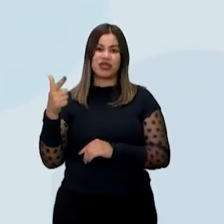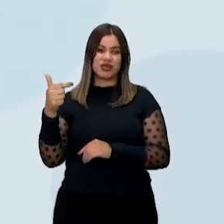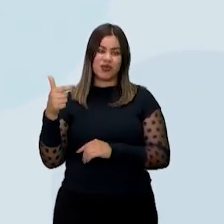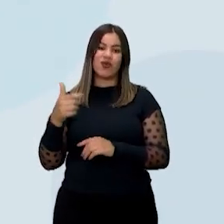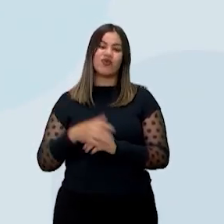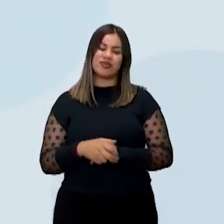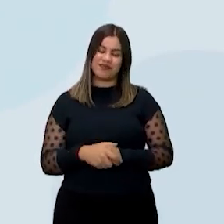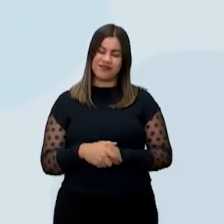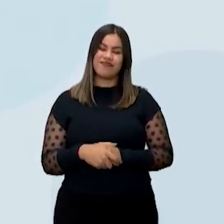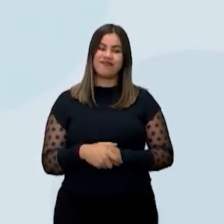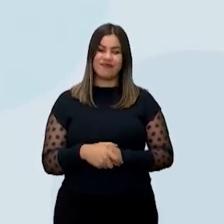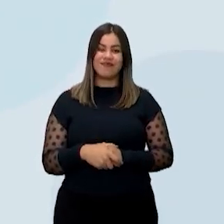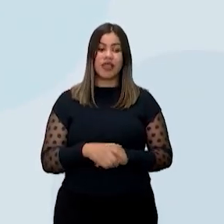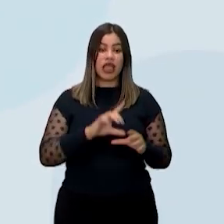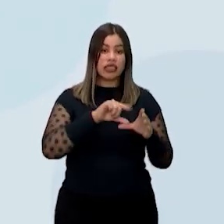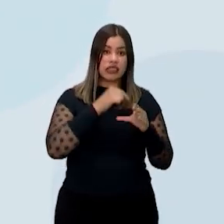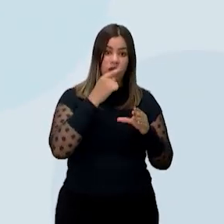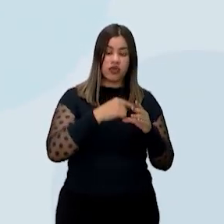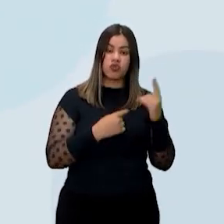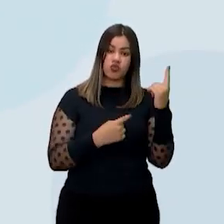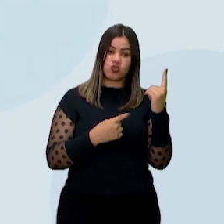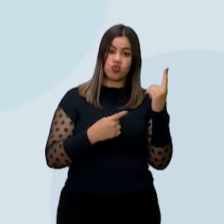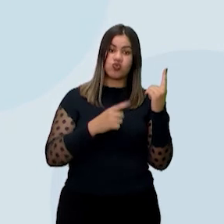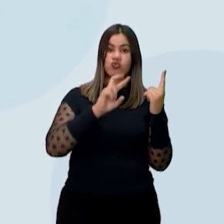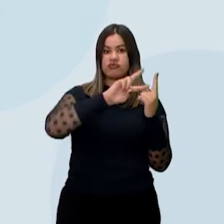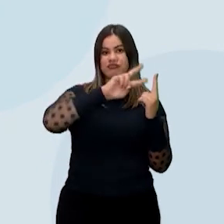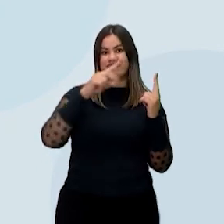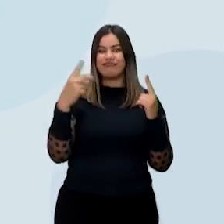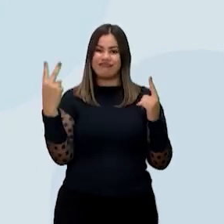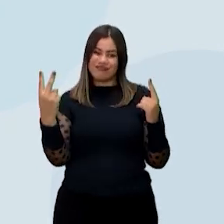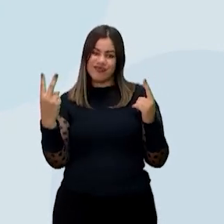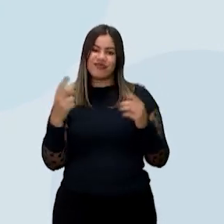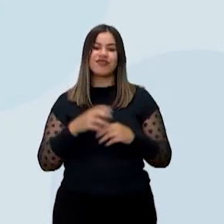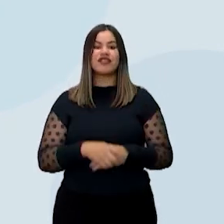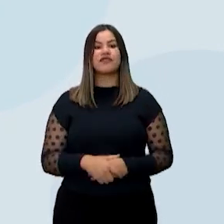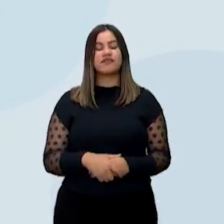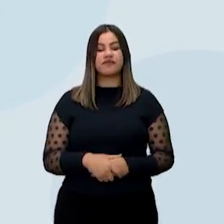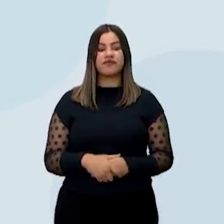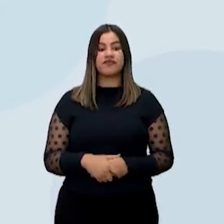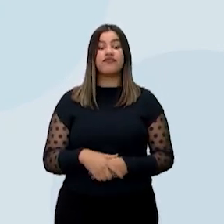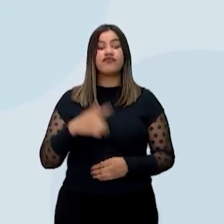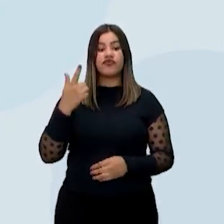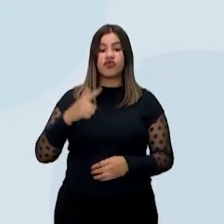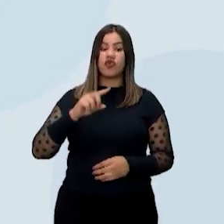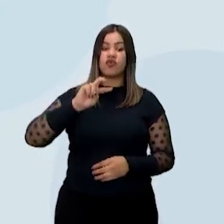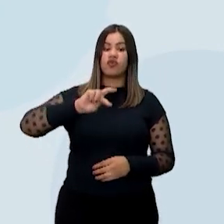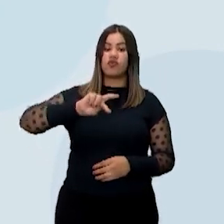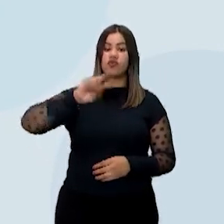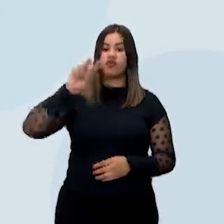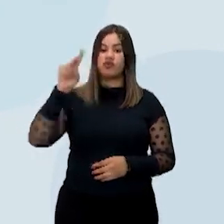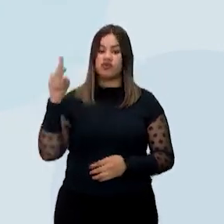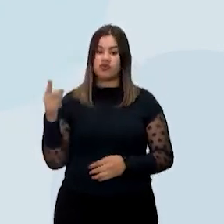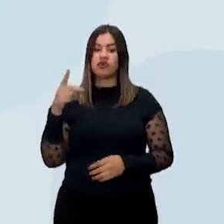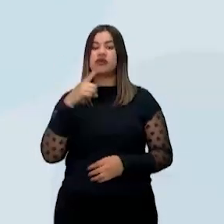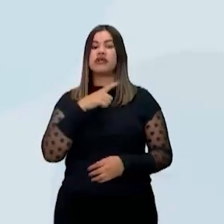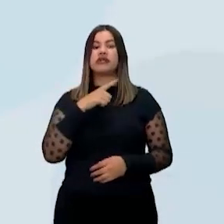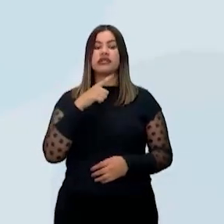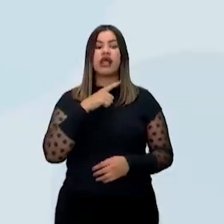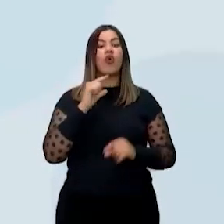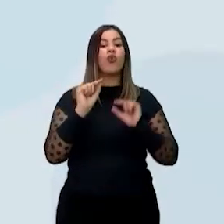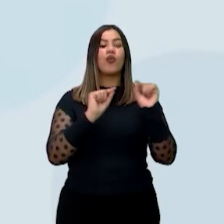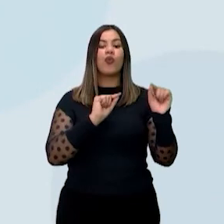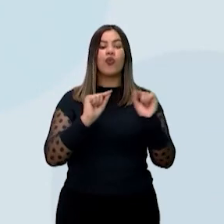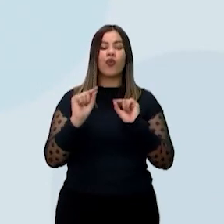né? R$1,12 é o dobro de 56 centavos. Ó, tem mais uma relação de dobro que eu posso observar,